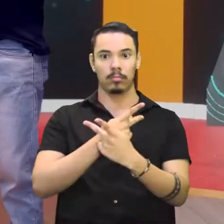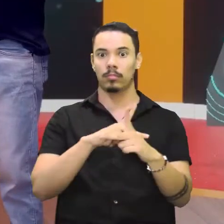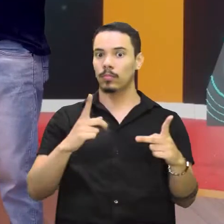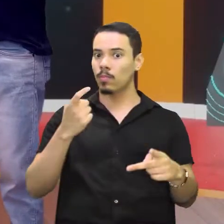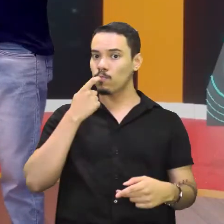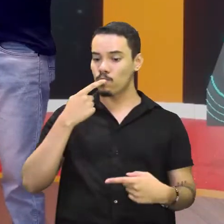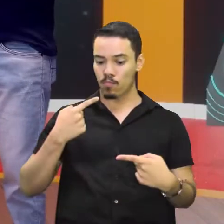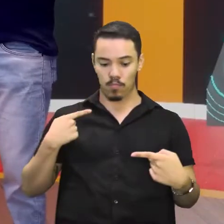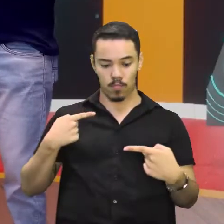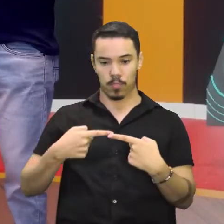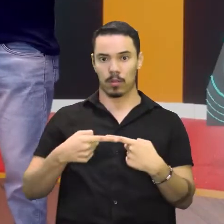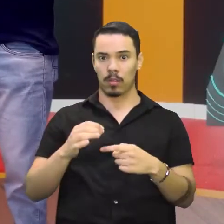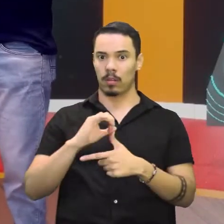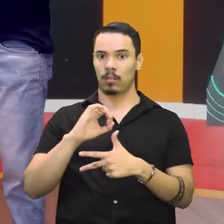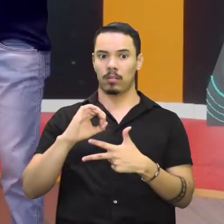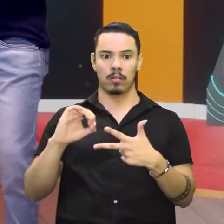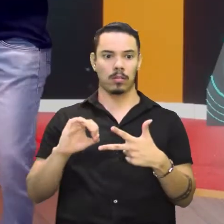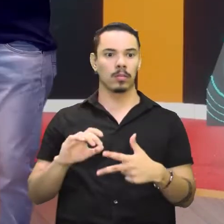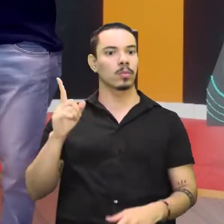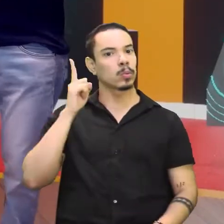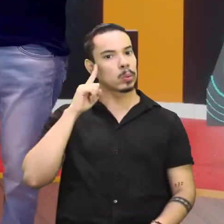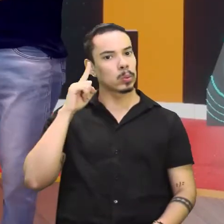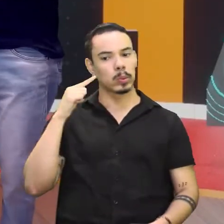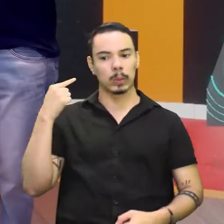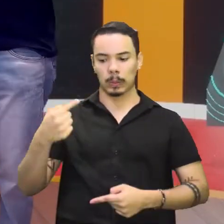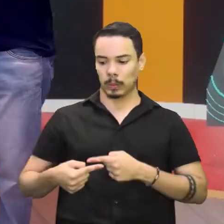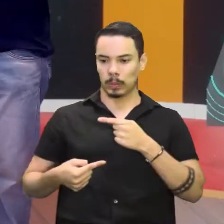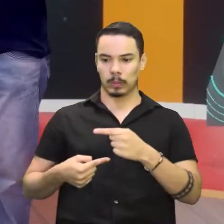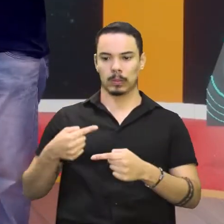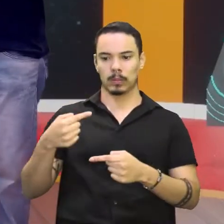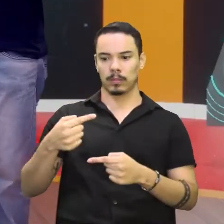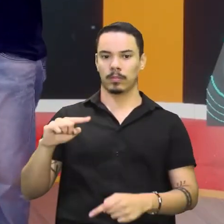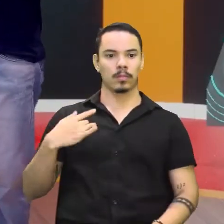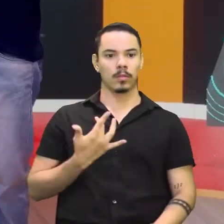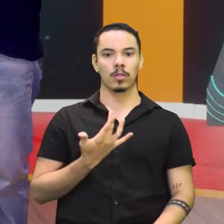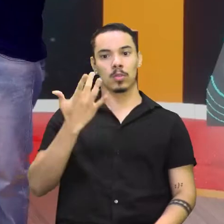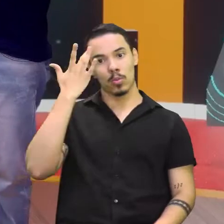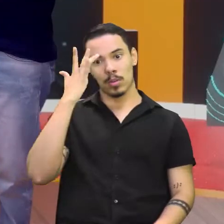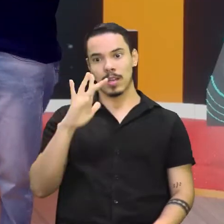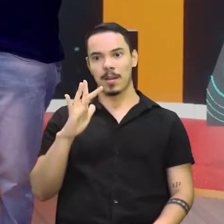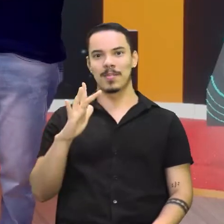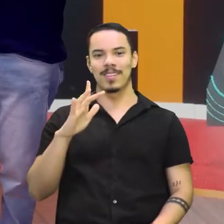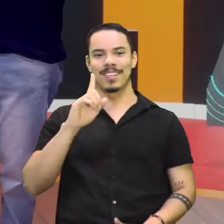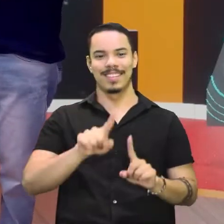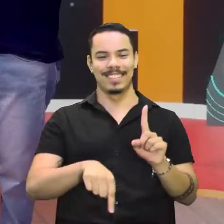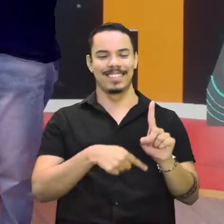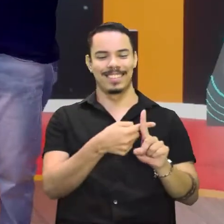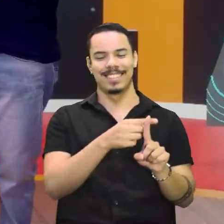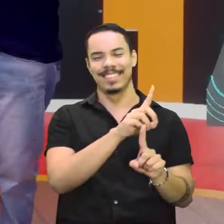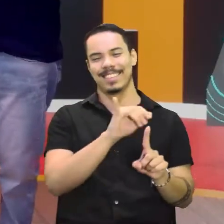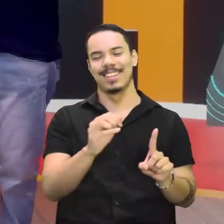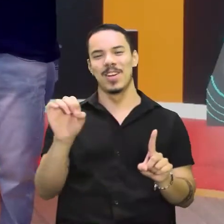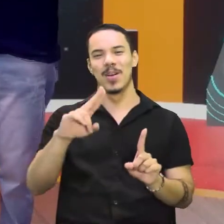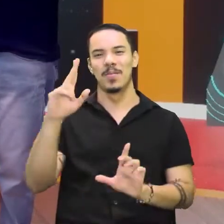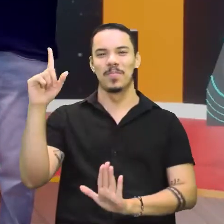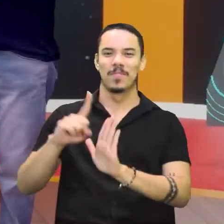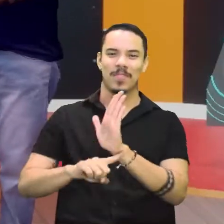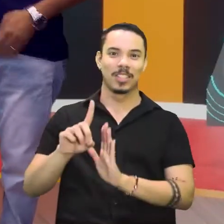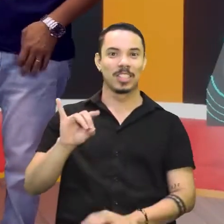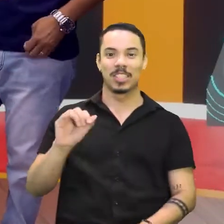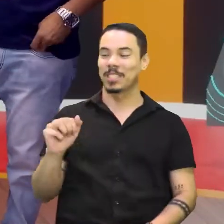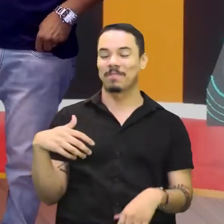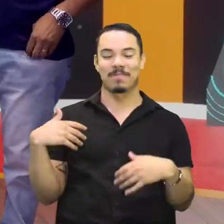do Enem. Cada dia que passa, ninguém sabe se é mais um dia ou se é menos um dia para o Enem, não é? Né? Tá mas